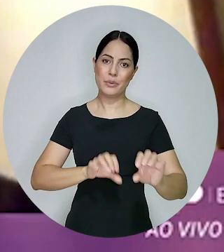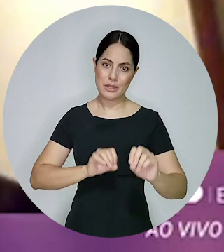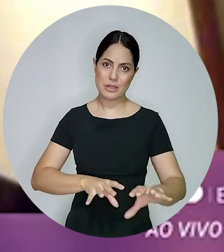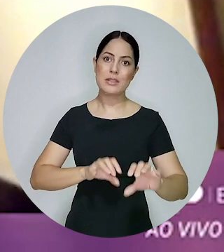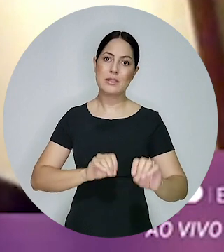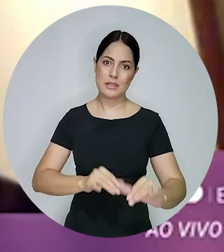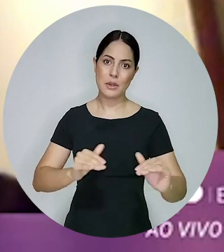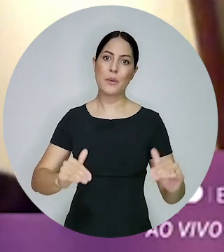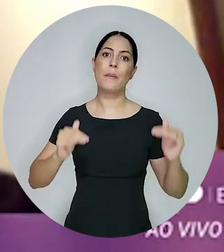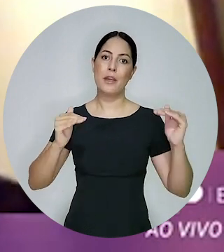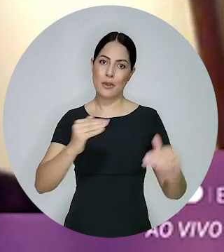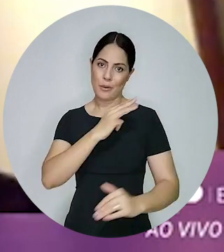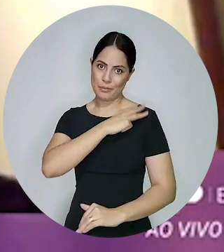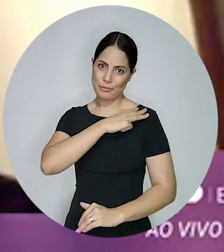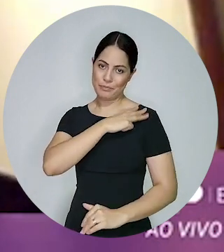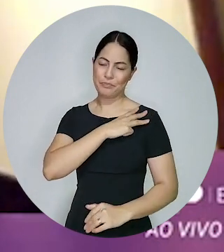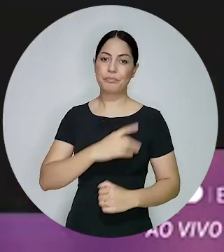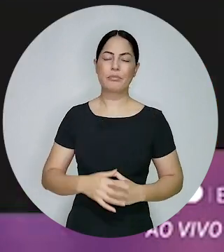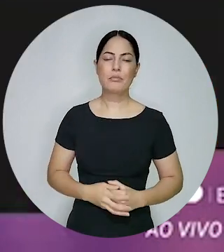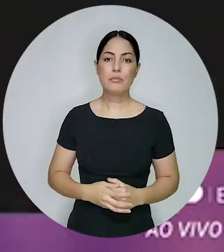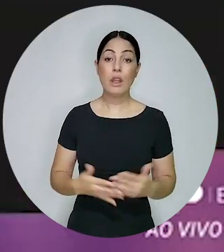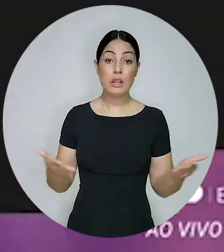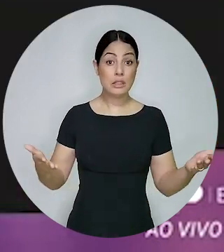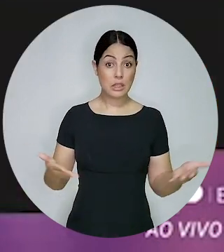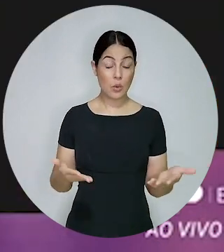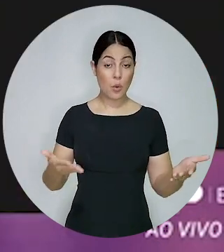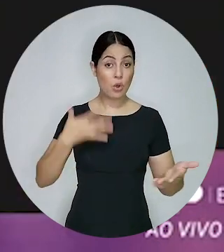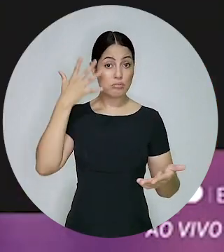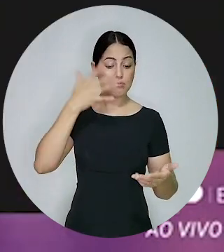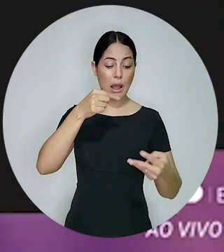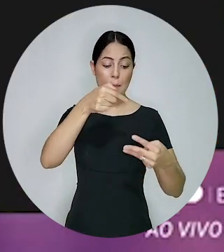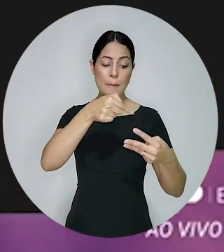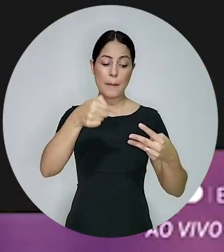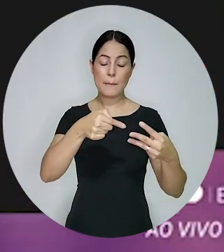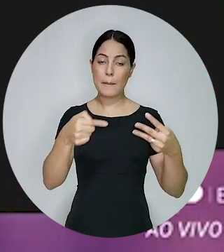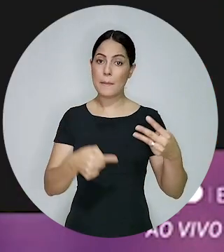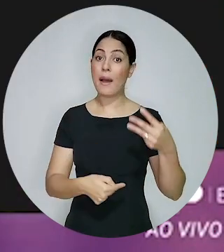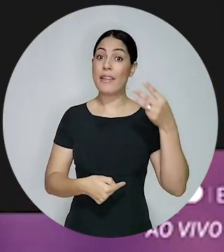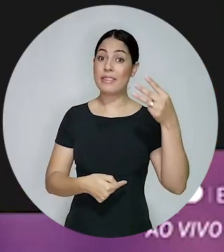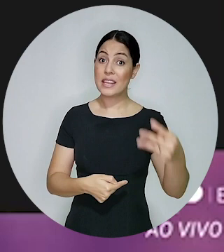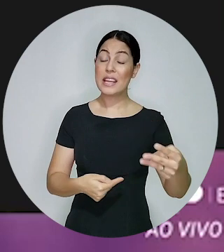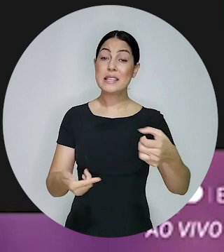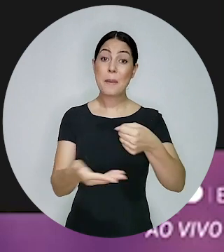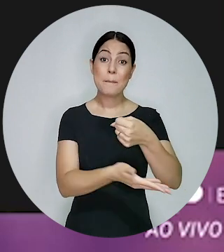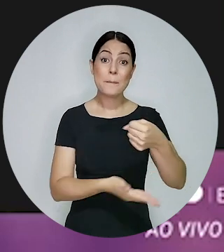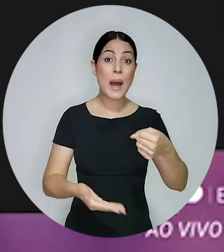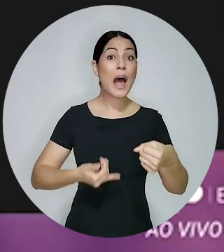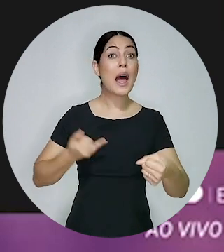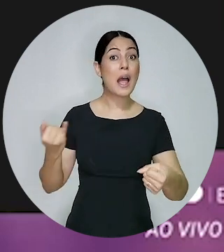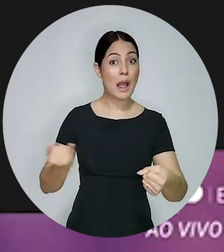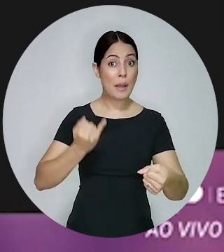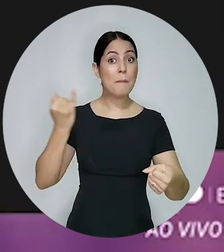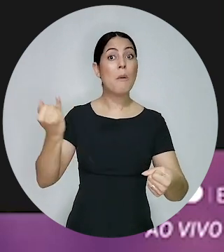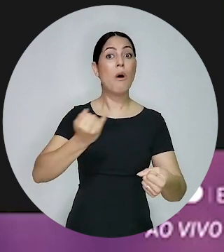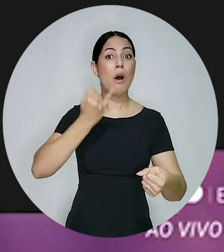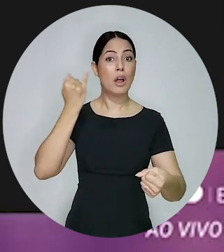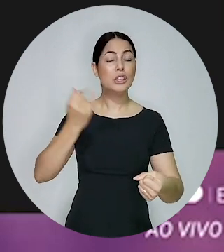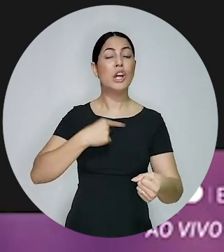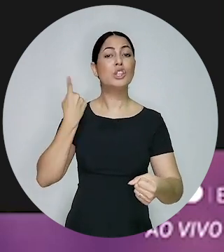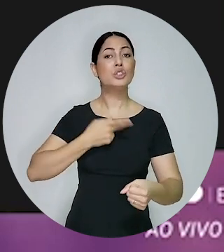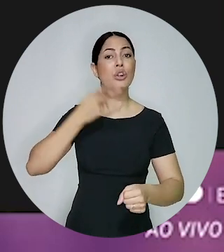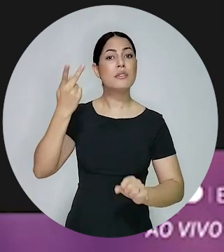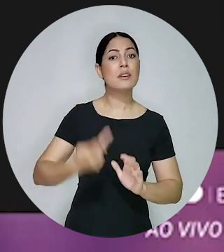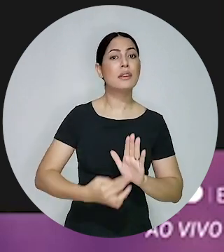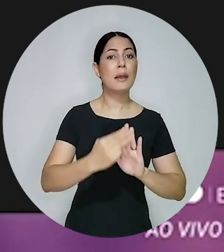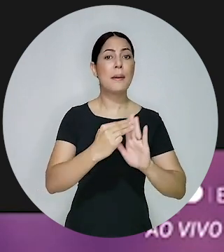ensino superior. E aí, eu queria trazer 3 fundamentos que eu acredito que são